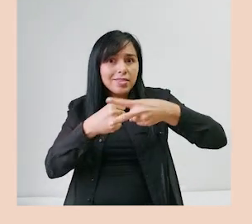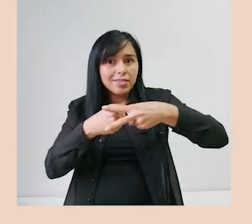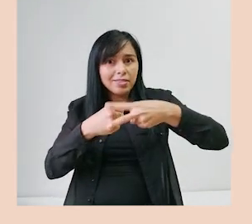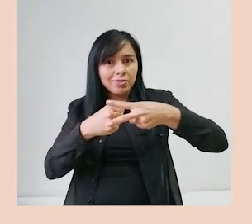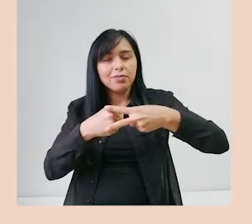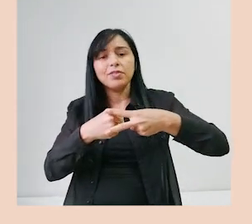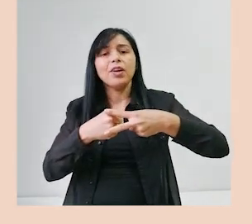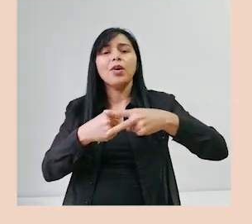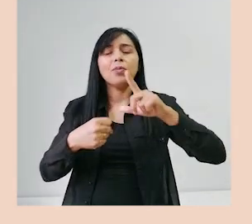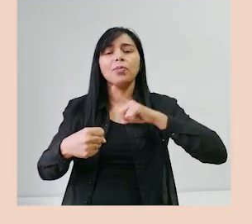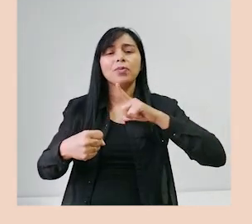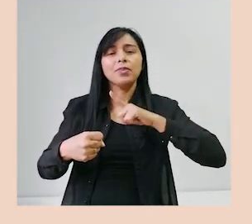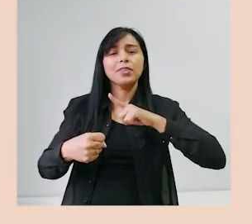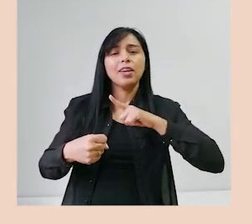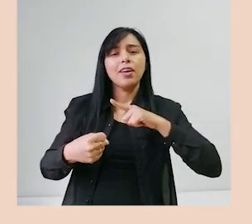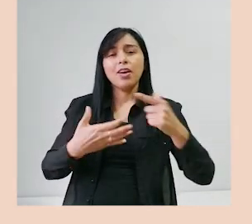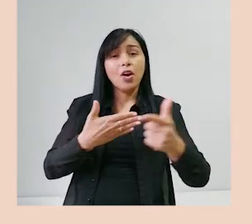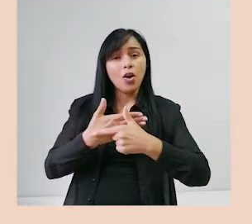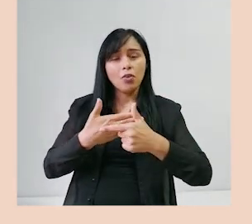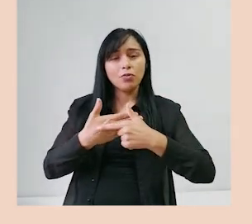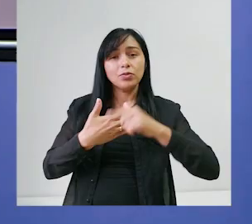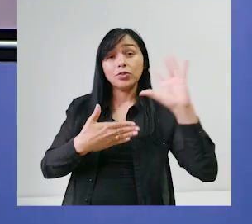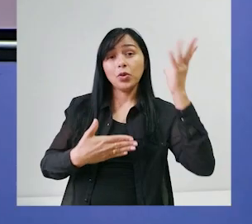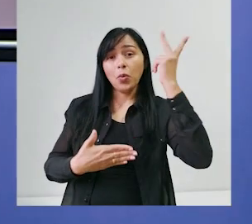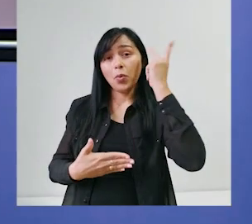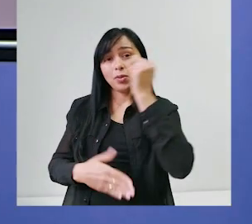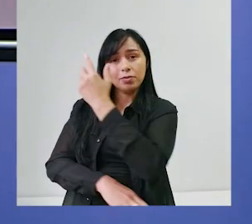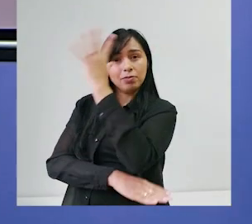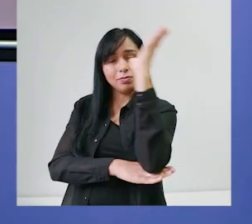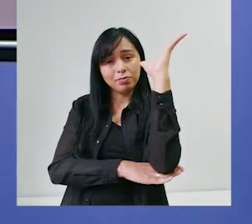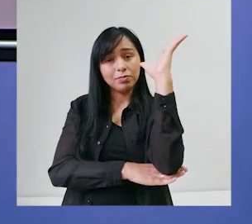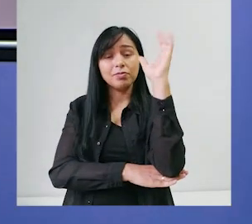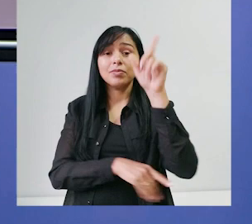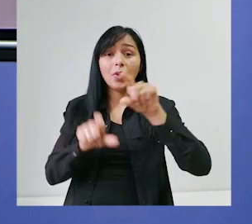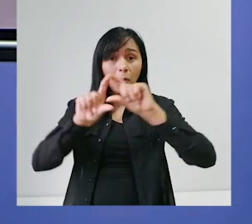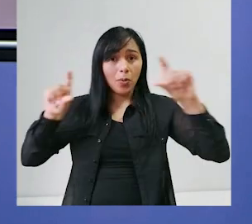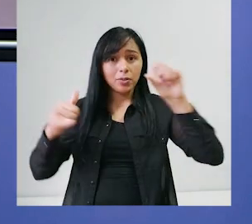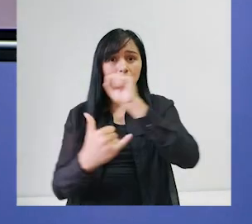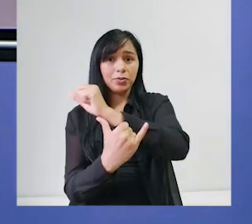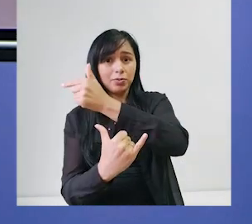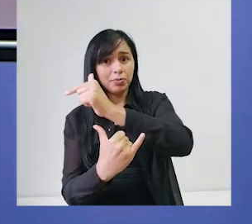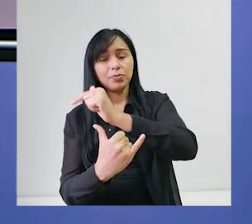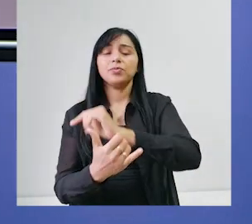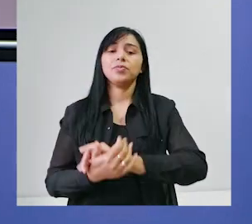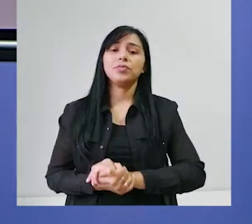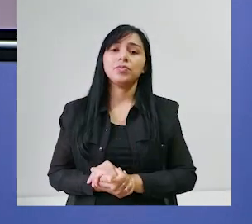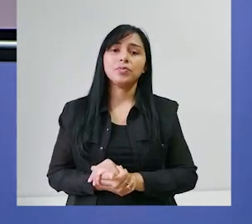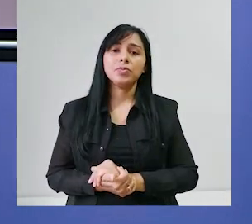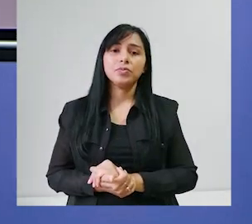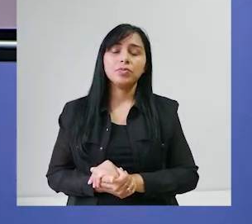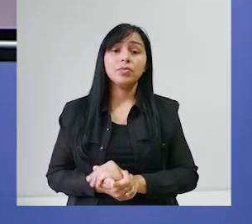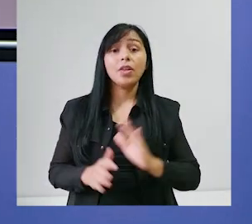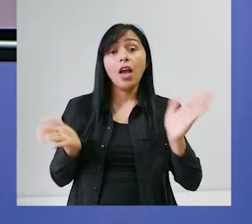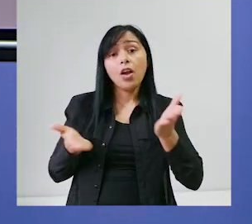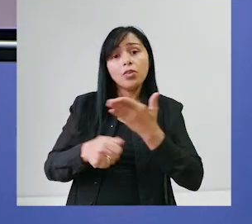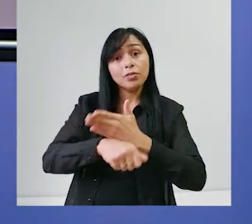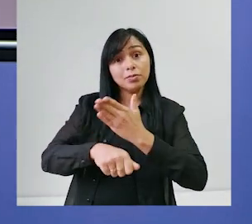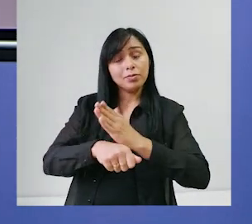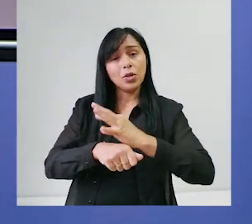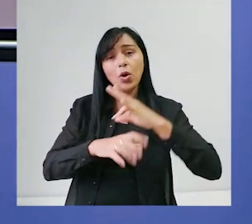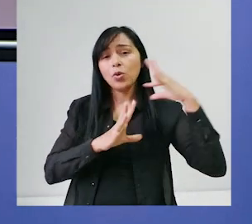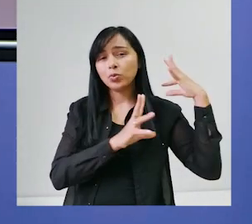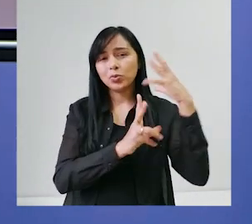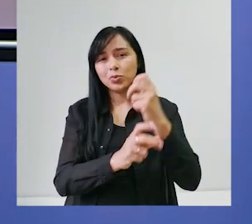nestes três casos temos orações sem sujeito agora vamos praticar todo o conhecimento que aprendemos Nesta